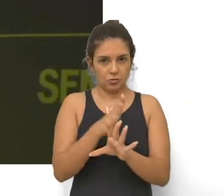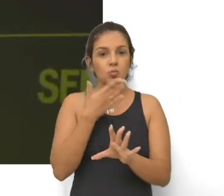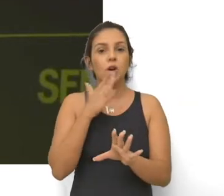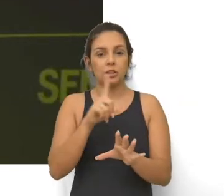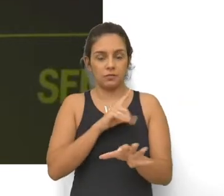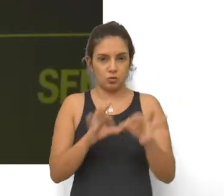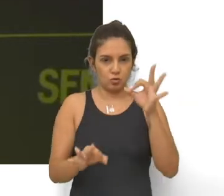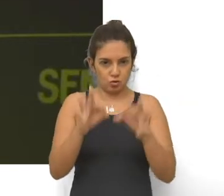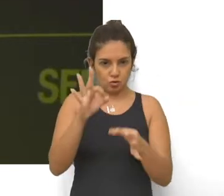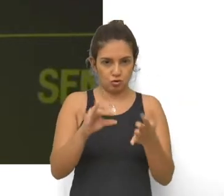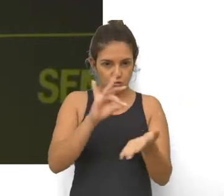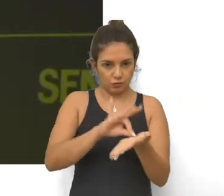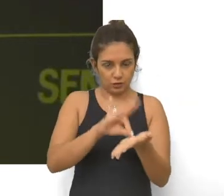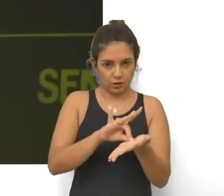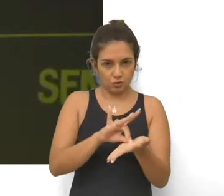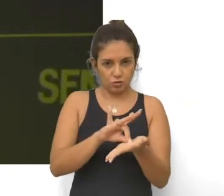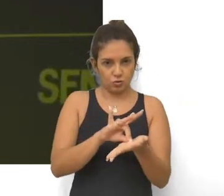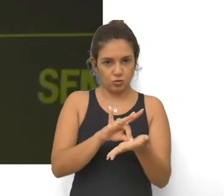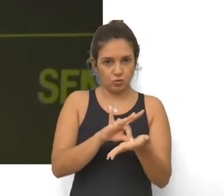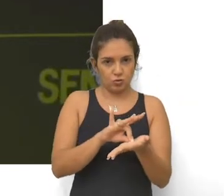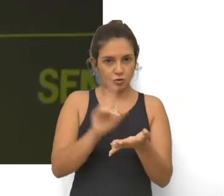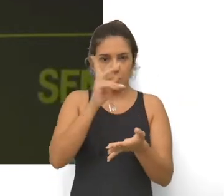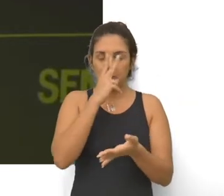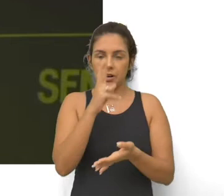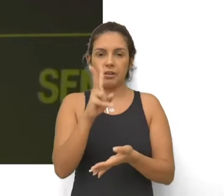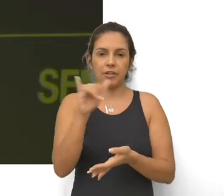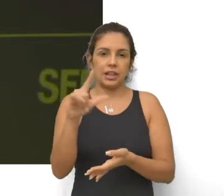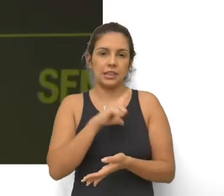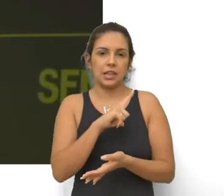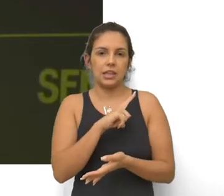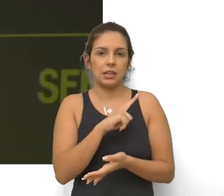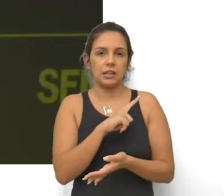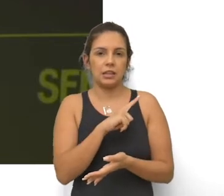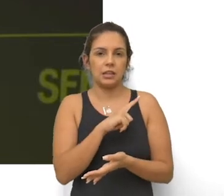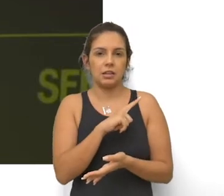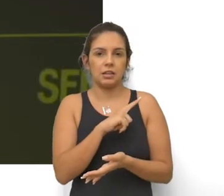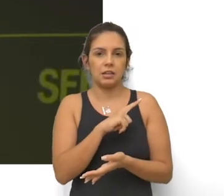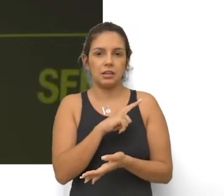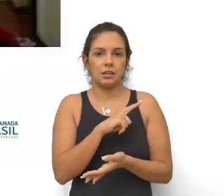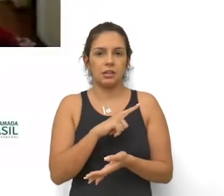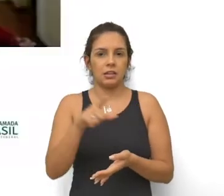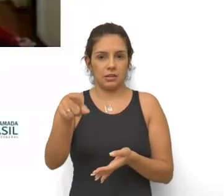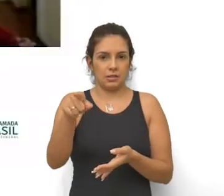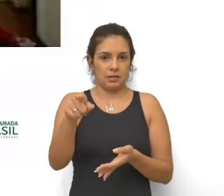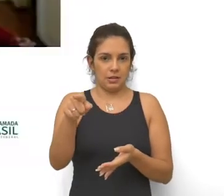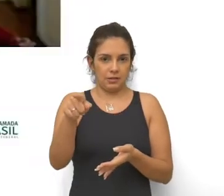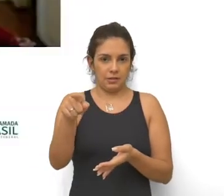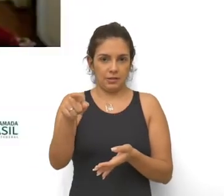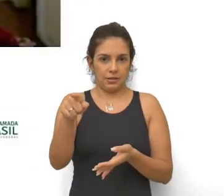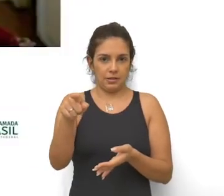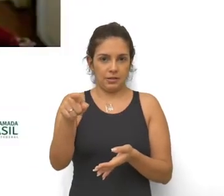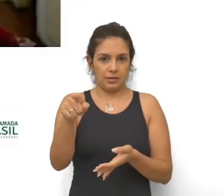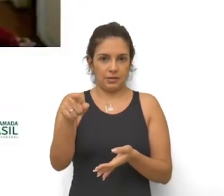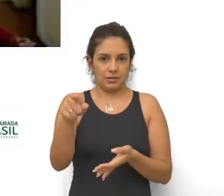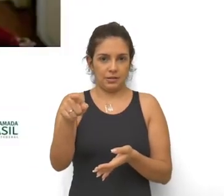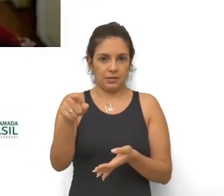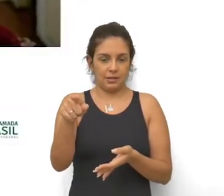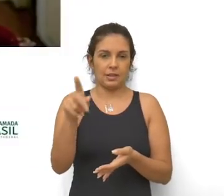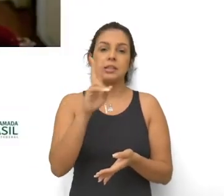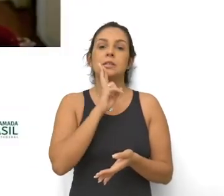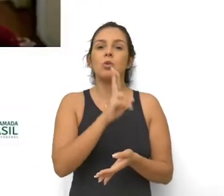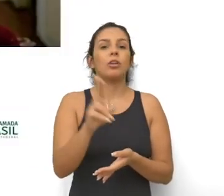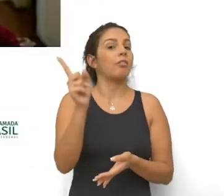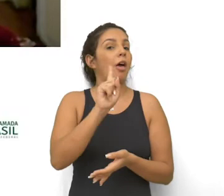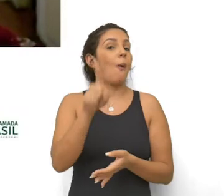tiver a justiça de verdade, mas não parece que vai ter. Afonso, isso não é ressentimento. Eu estou sendo muito